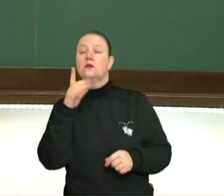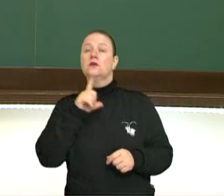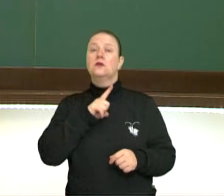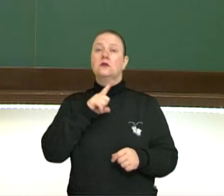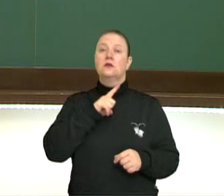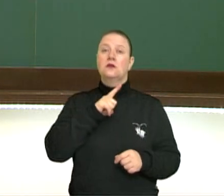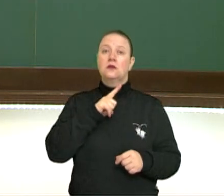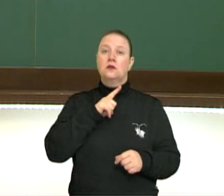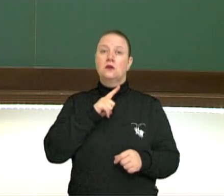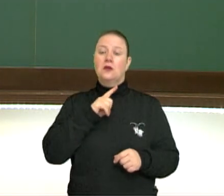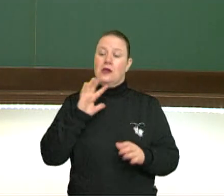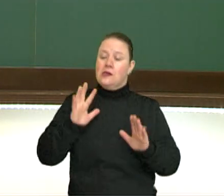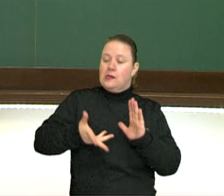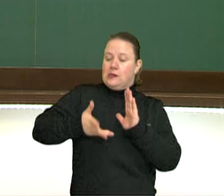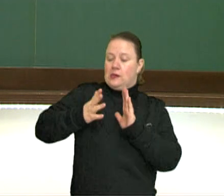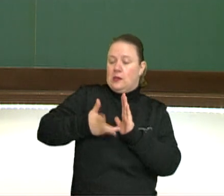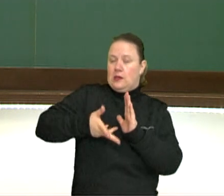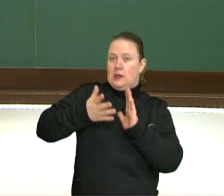uma aceleração.